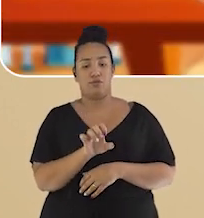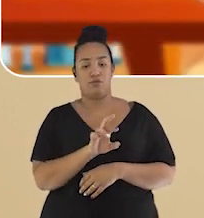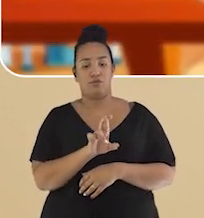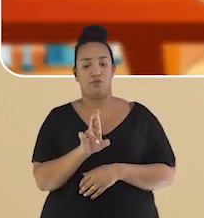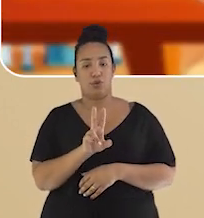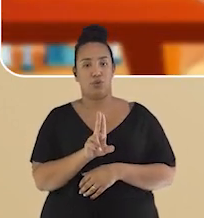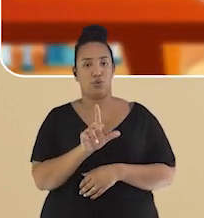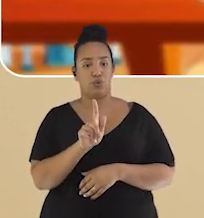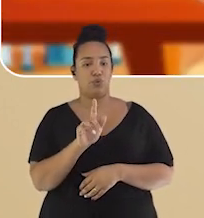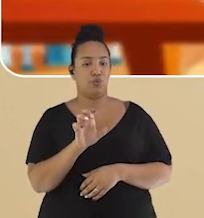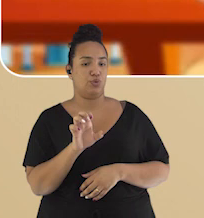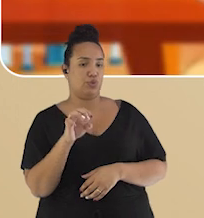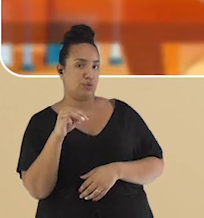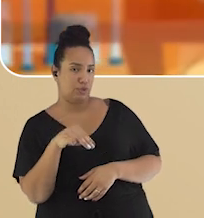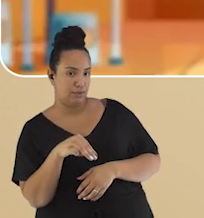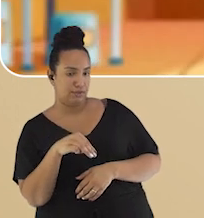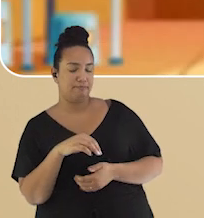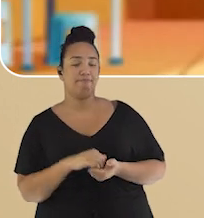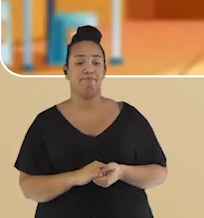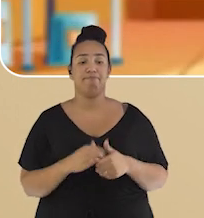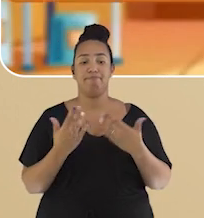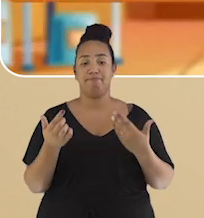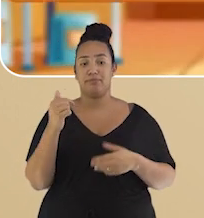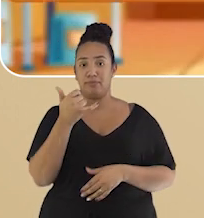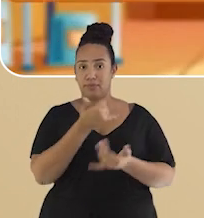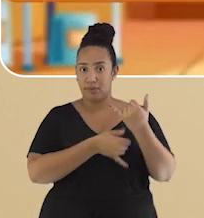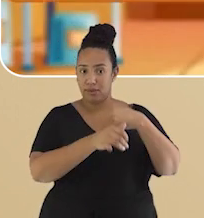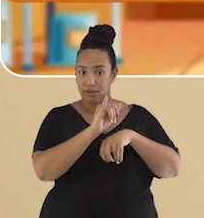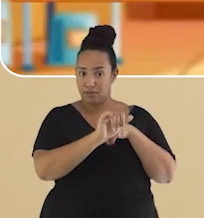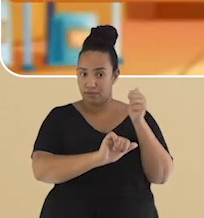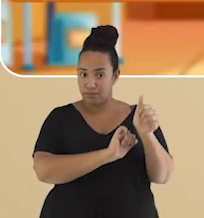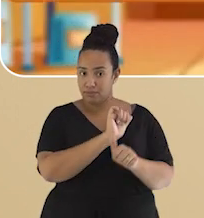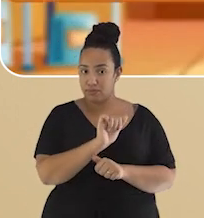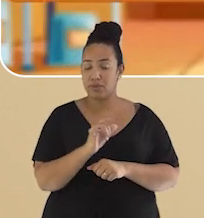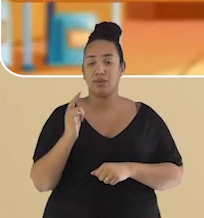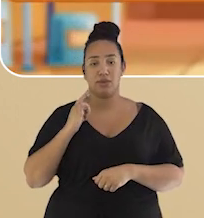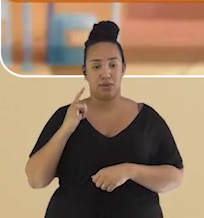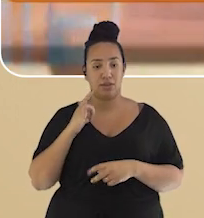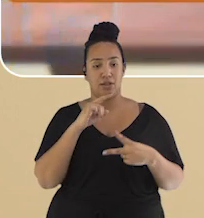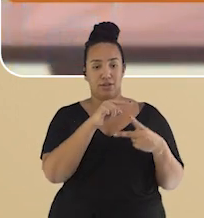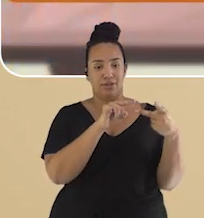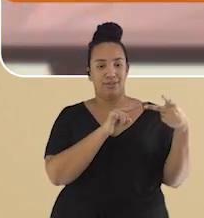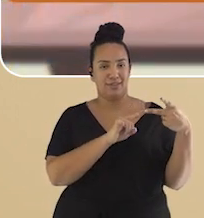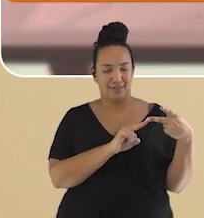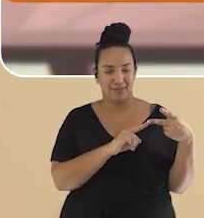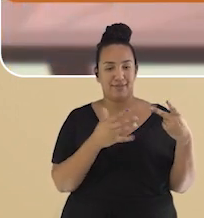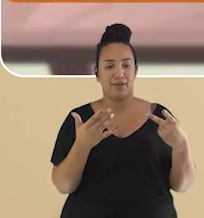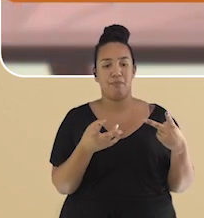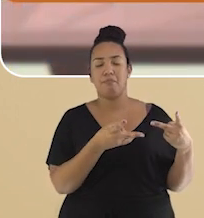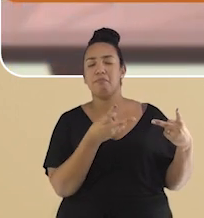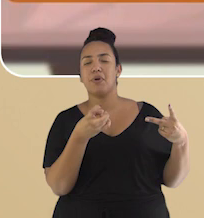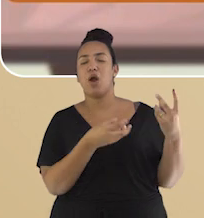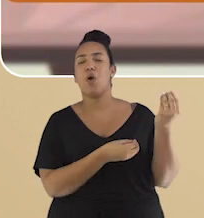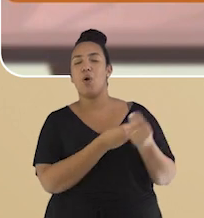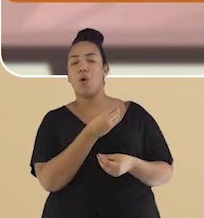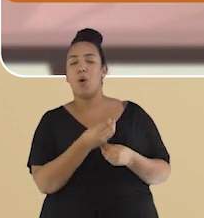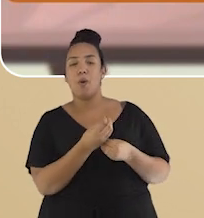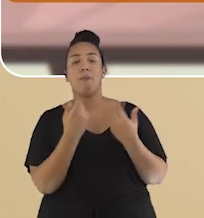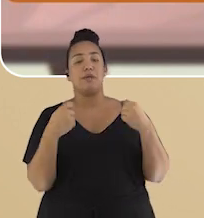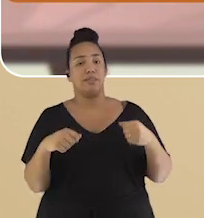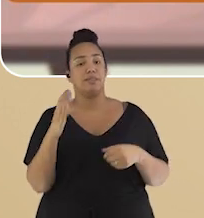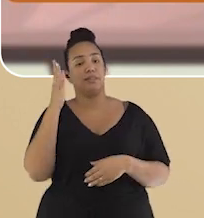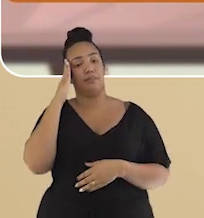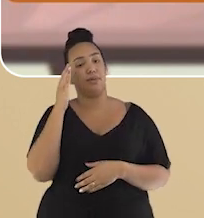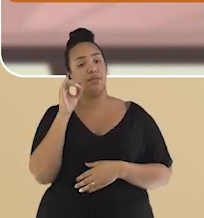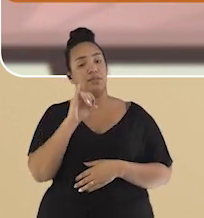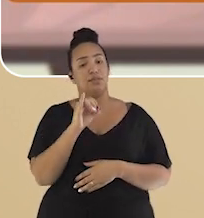e formação de ferrugem. Todas as reações químicas têm reagentes e produtos. Para identificar uma reação química, basta observar